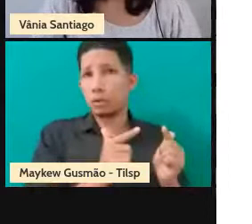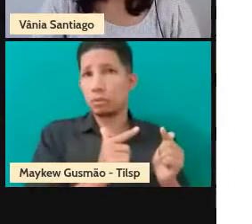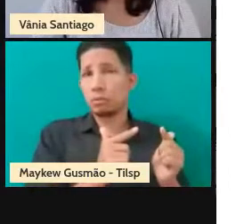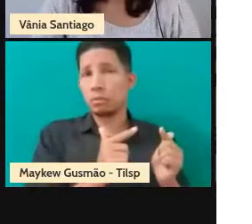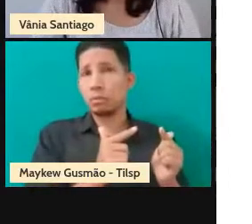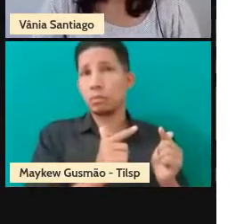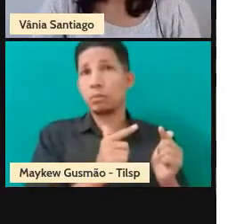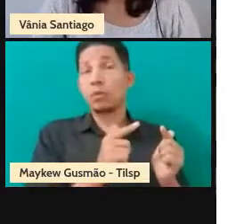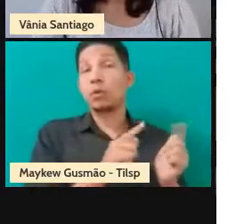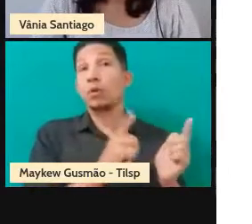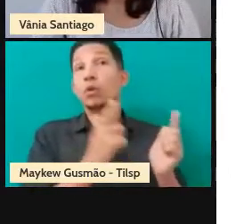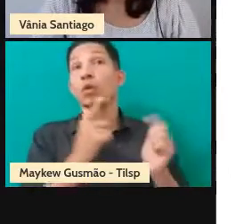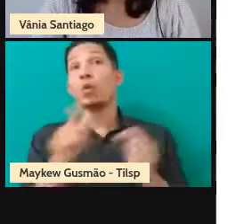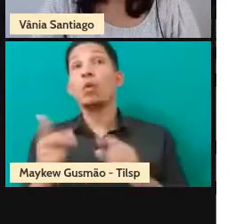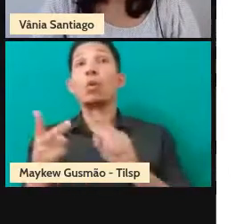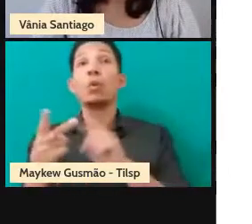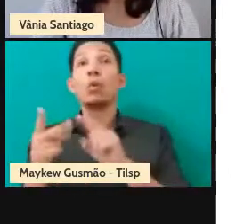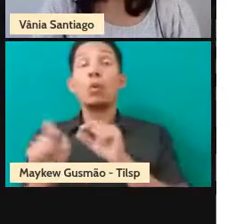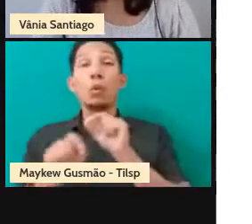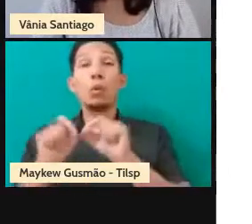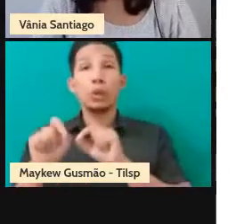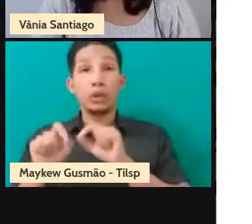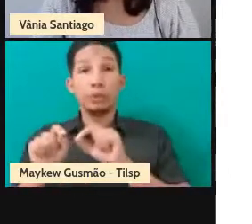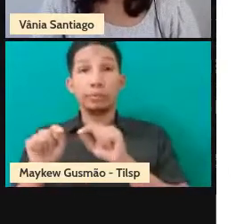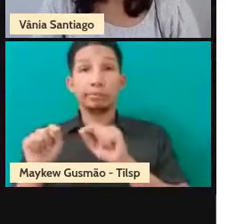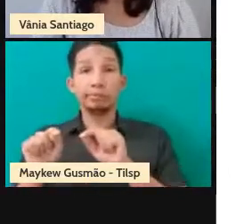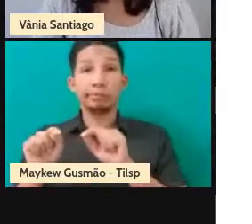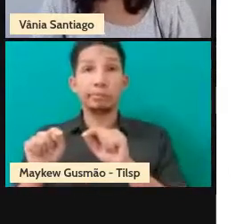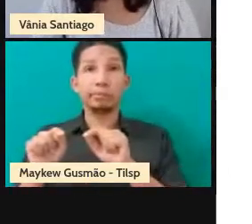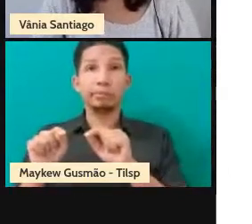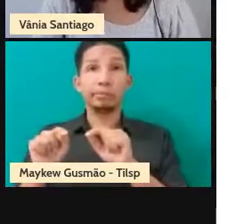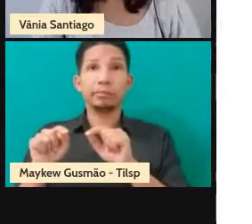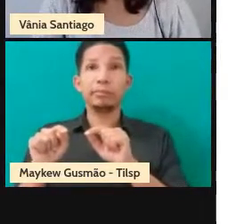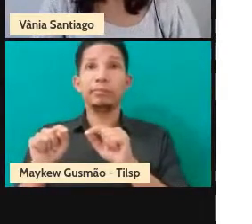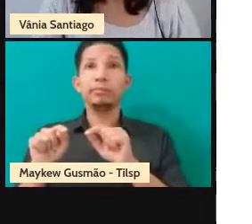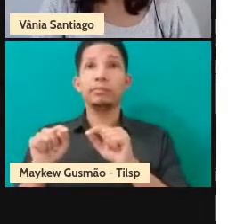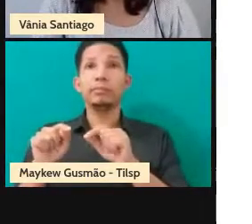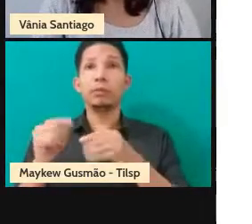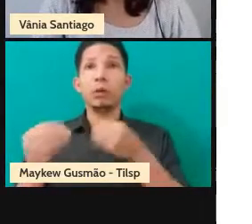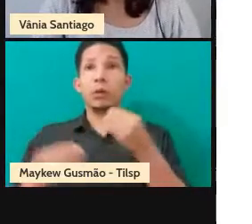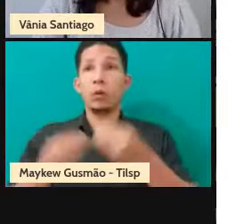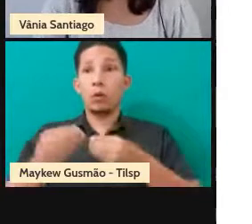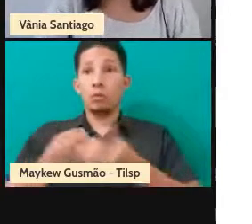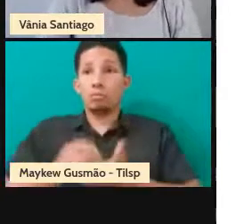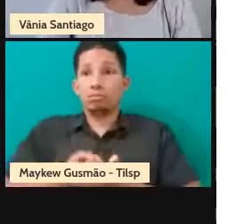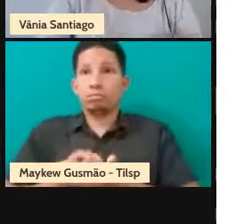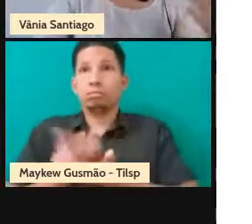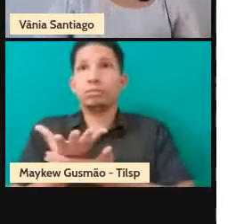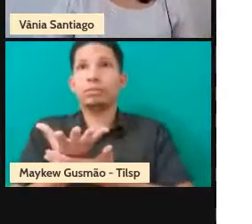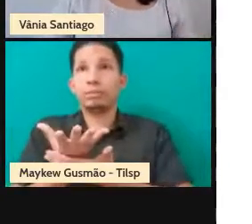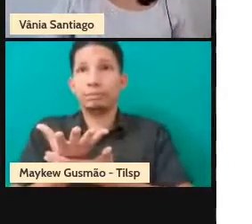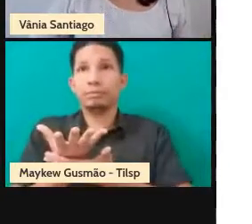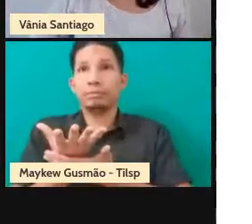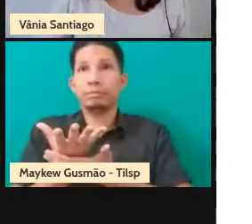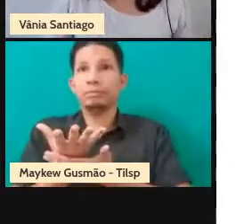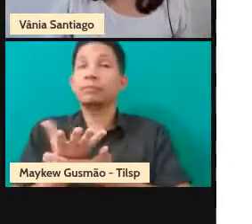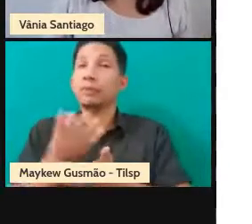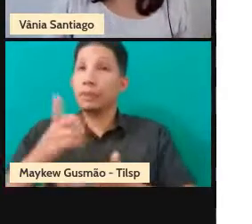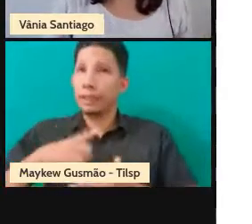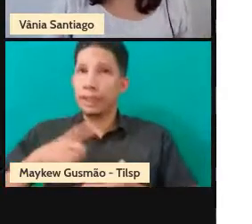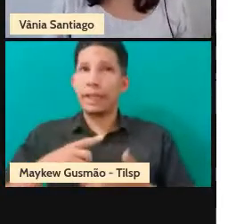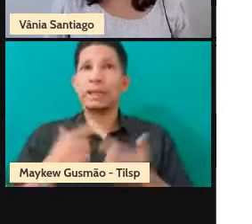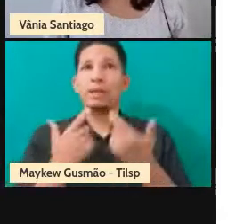o segundo polo tem a ver com o ato do enunciado. Então, existe uma linguagem, um polo que é